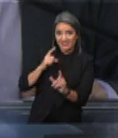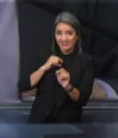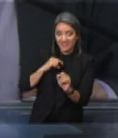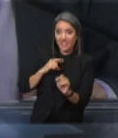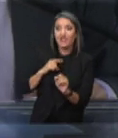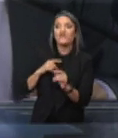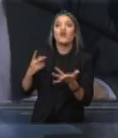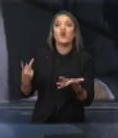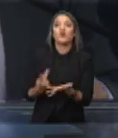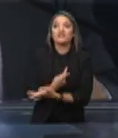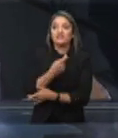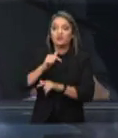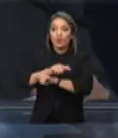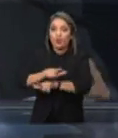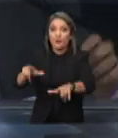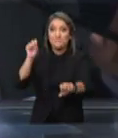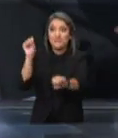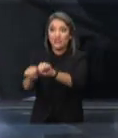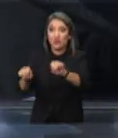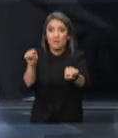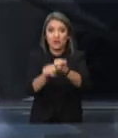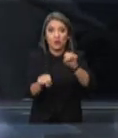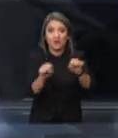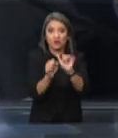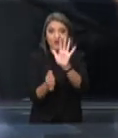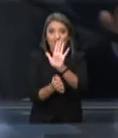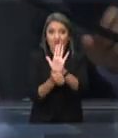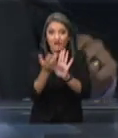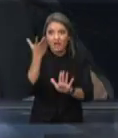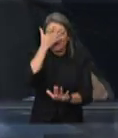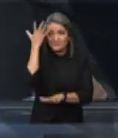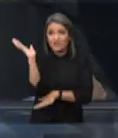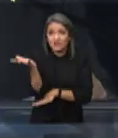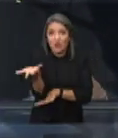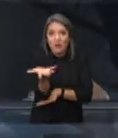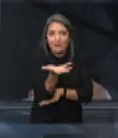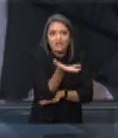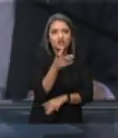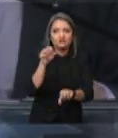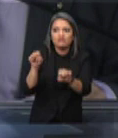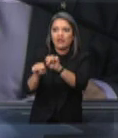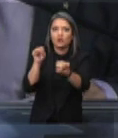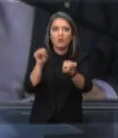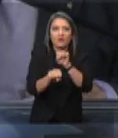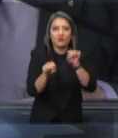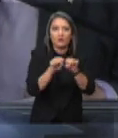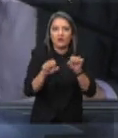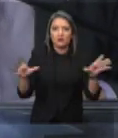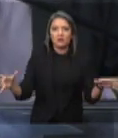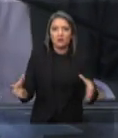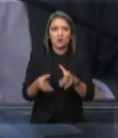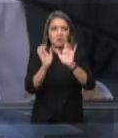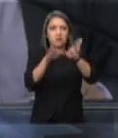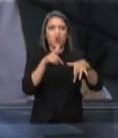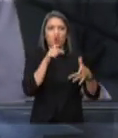matança de muitos homens e mulheres que foram retirados da suas cenas de uso e jogadas ao Rio Guandu e guarda